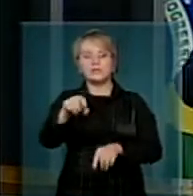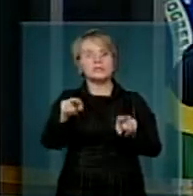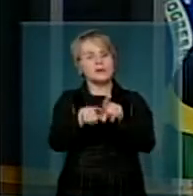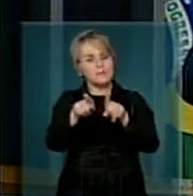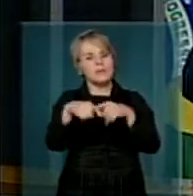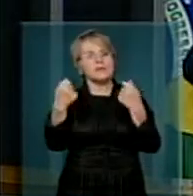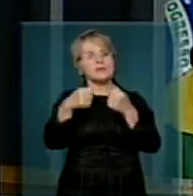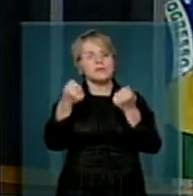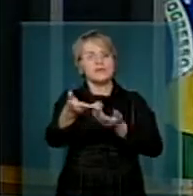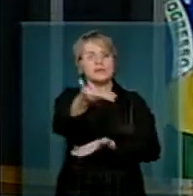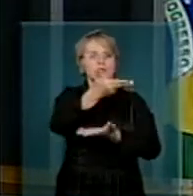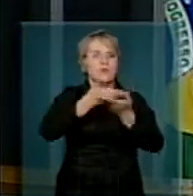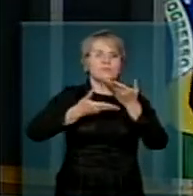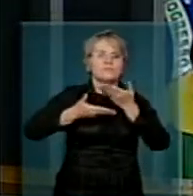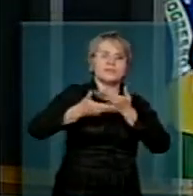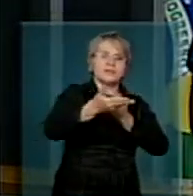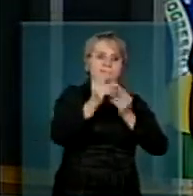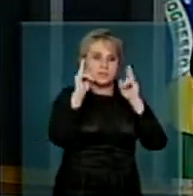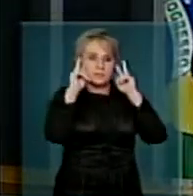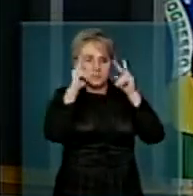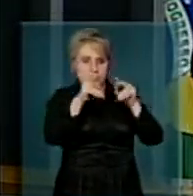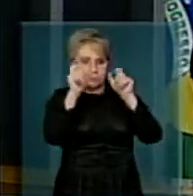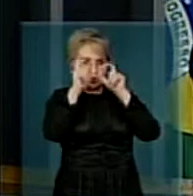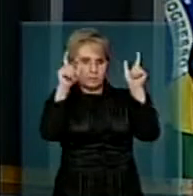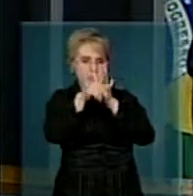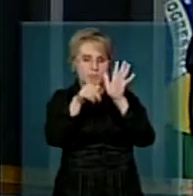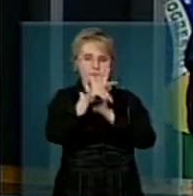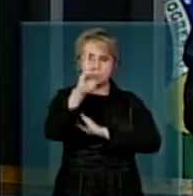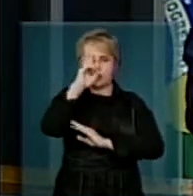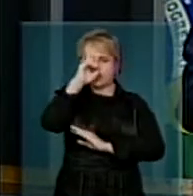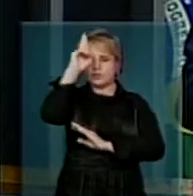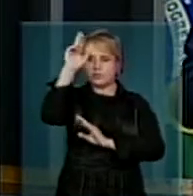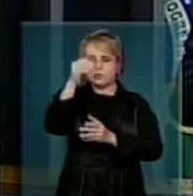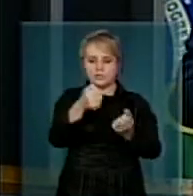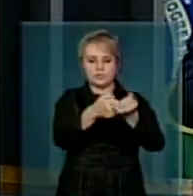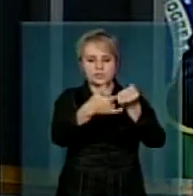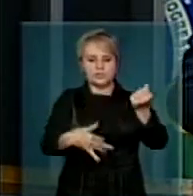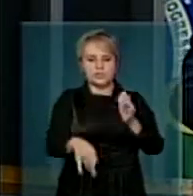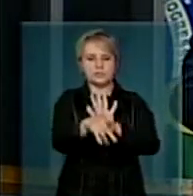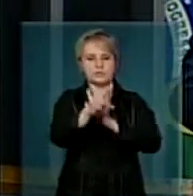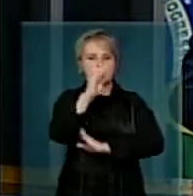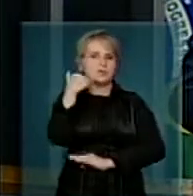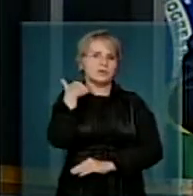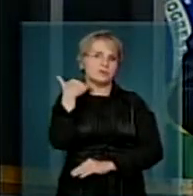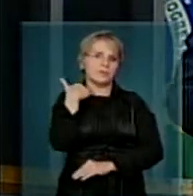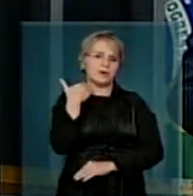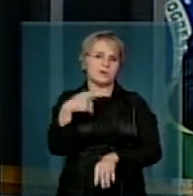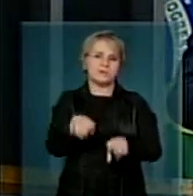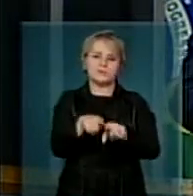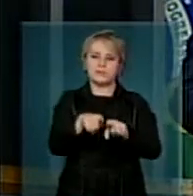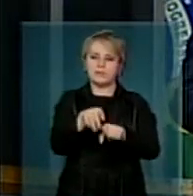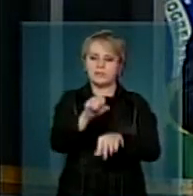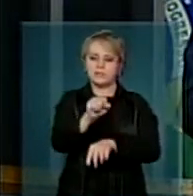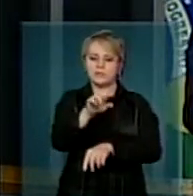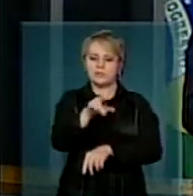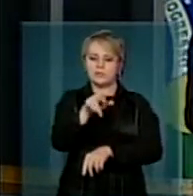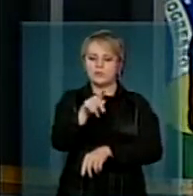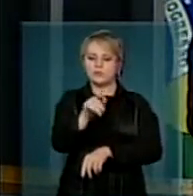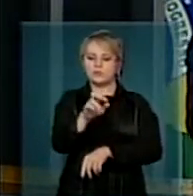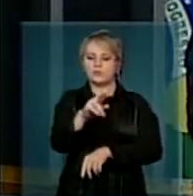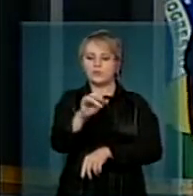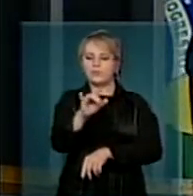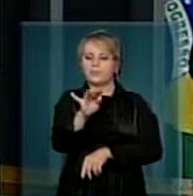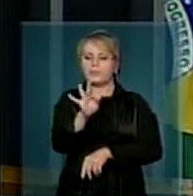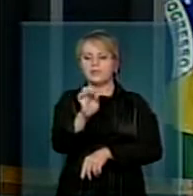atendimento e de um olhar diferenciado da diretoria. É preciso que a superintendência do Estado também veja isso